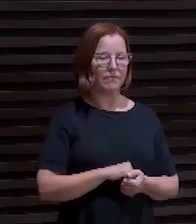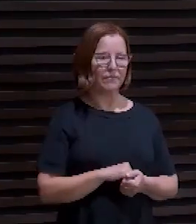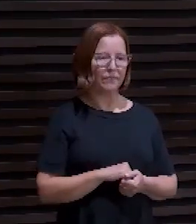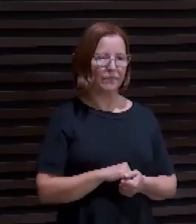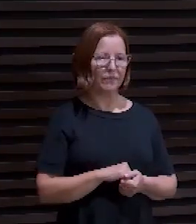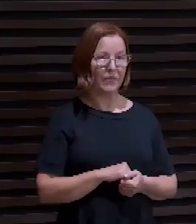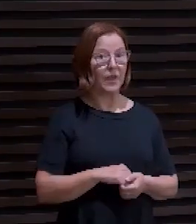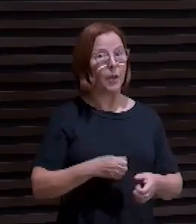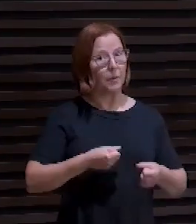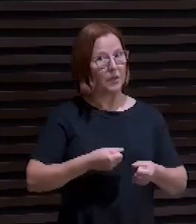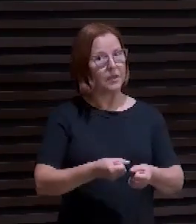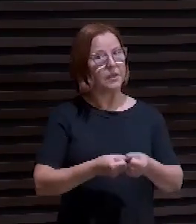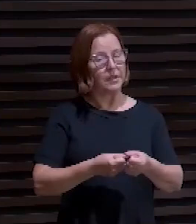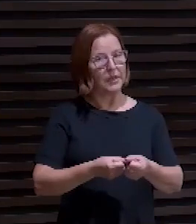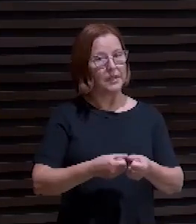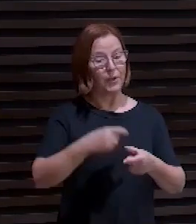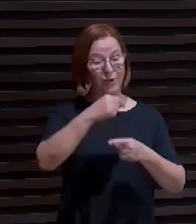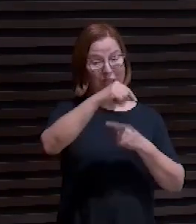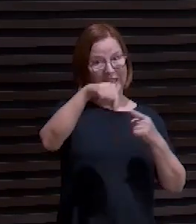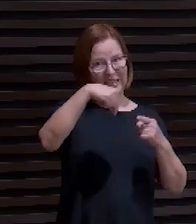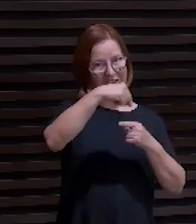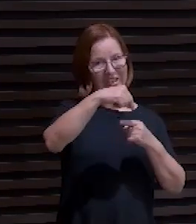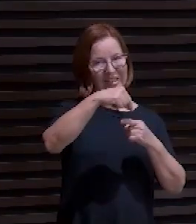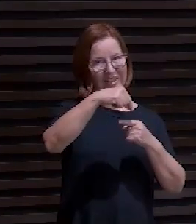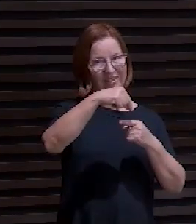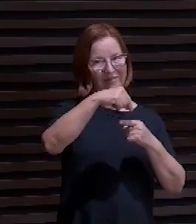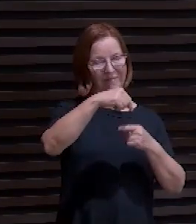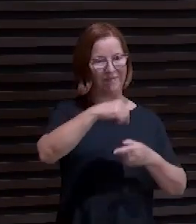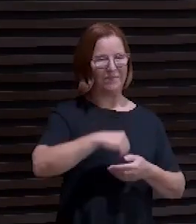É uma tentação de santidade.